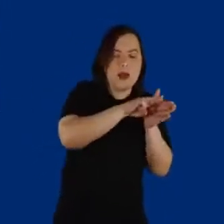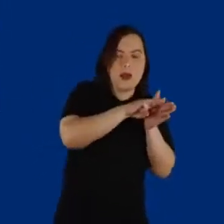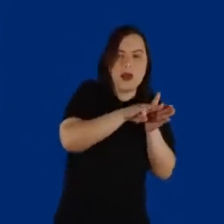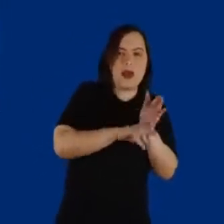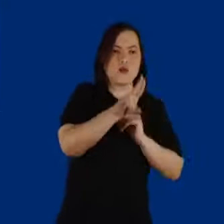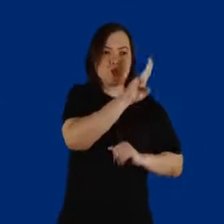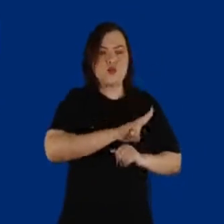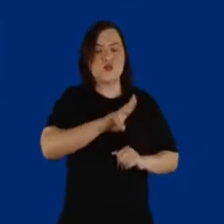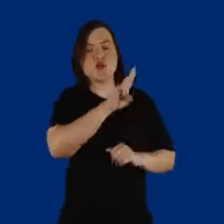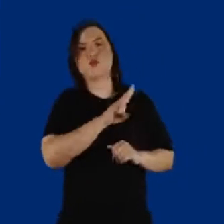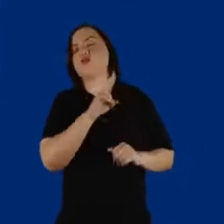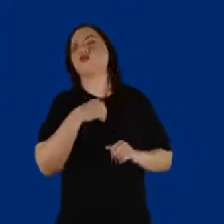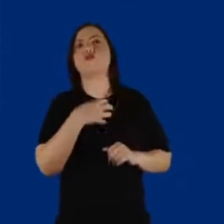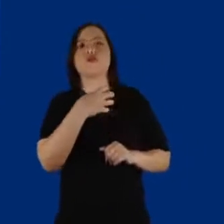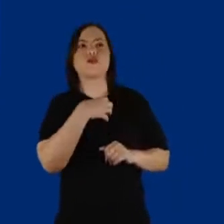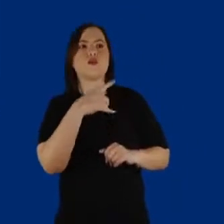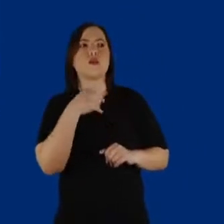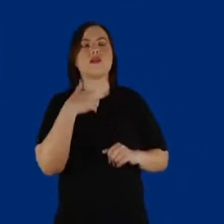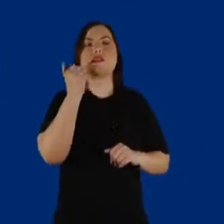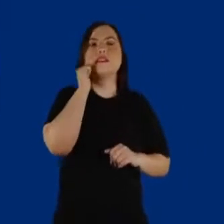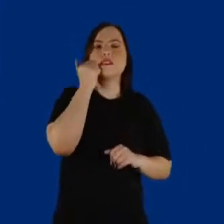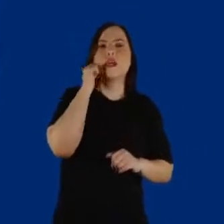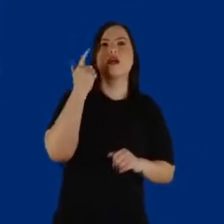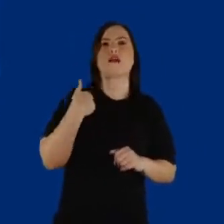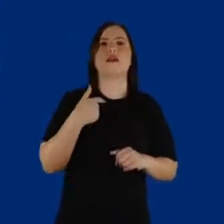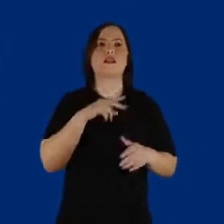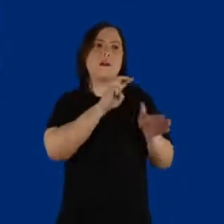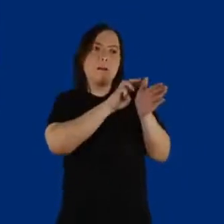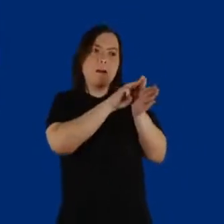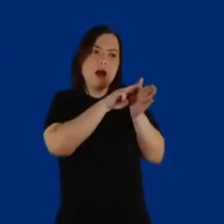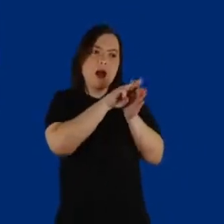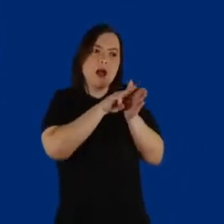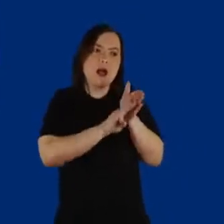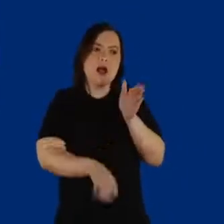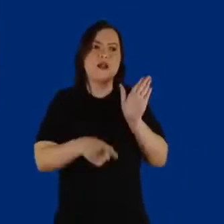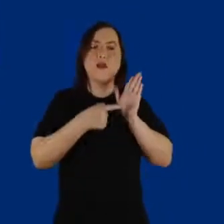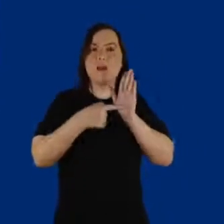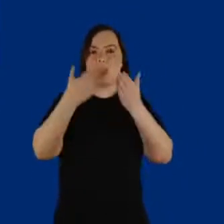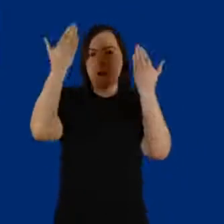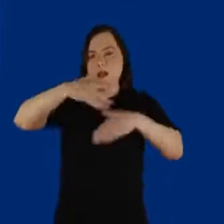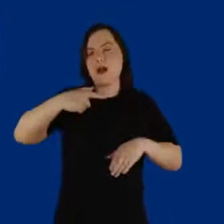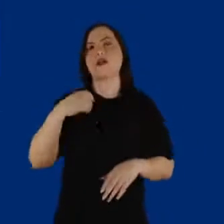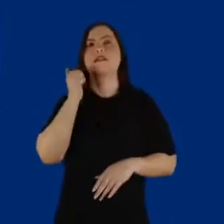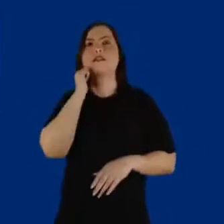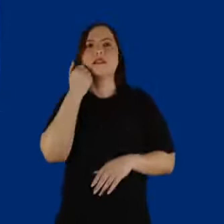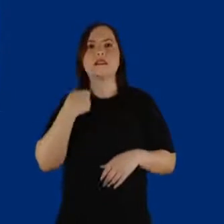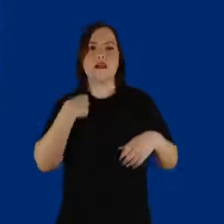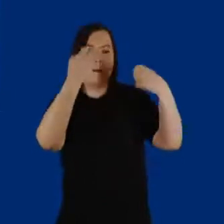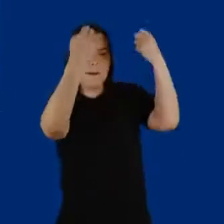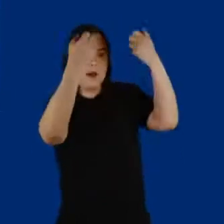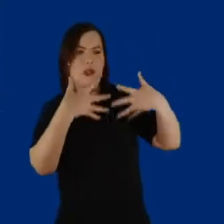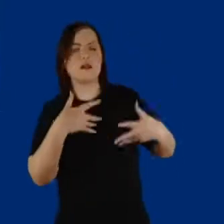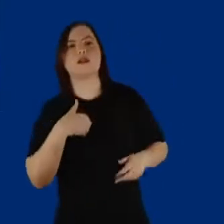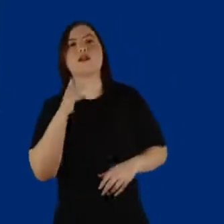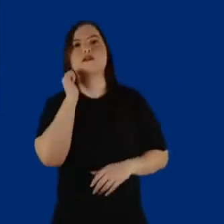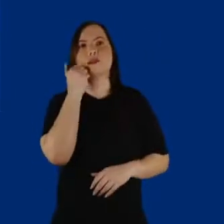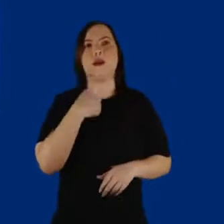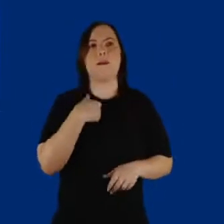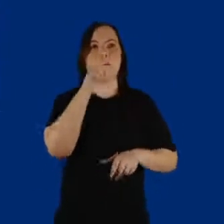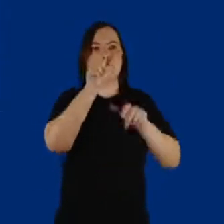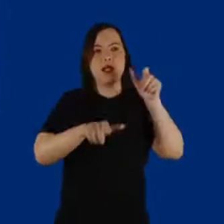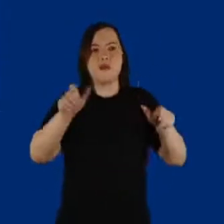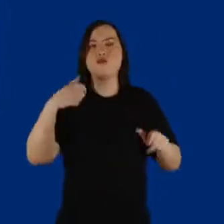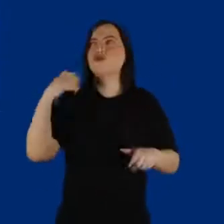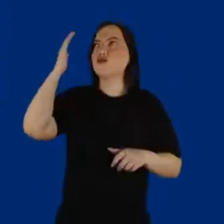né, de ciência, né, de método científico, de explicações científicas, de pessoas